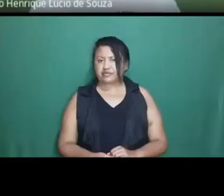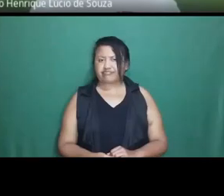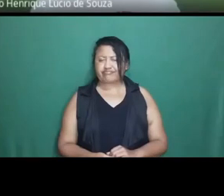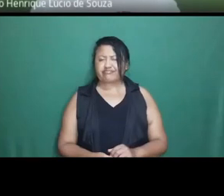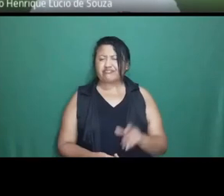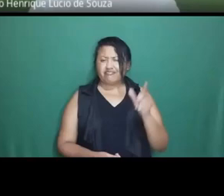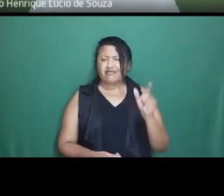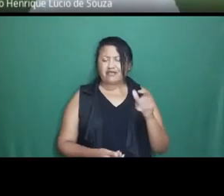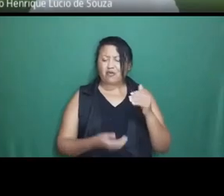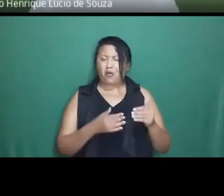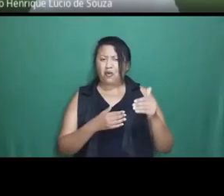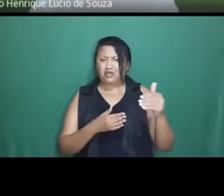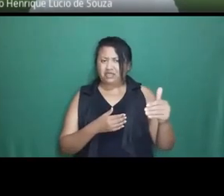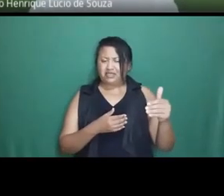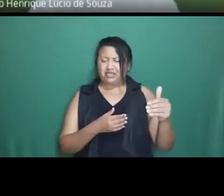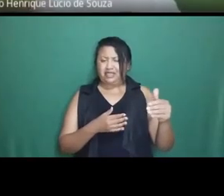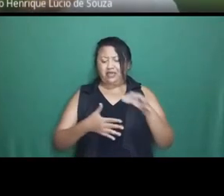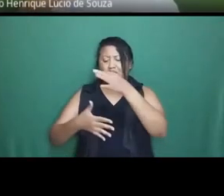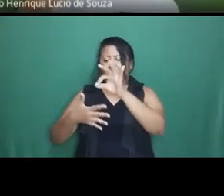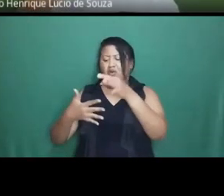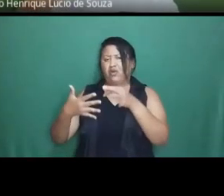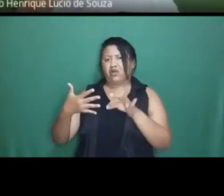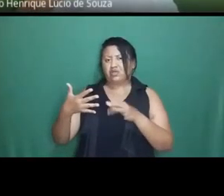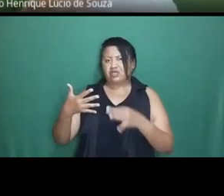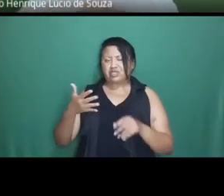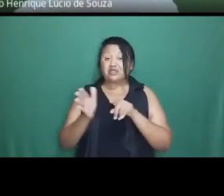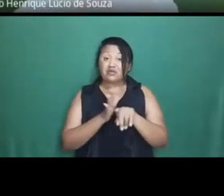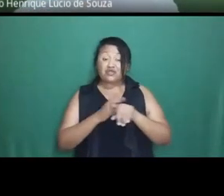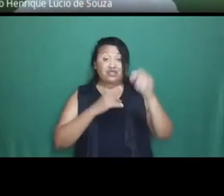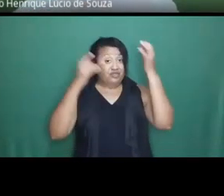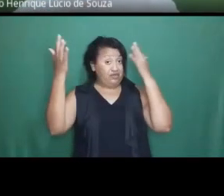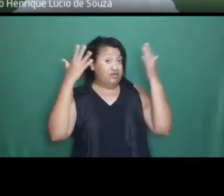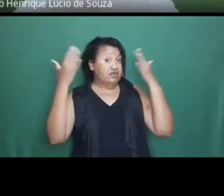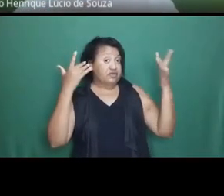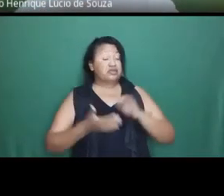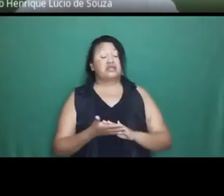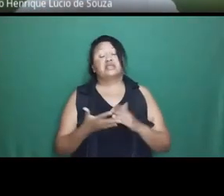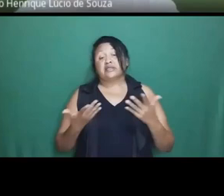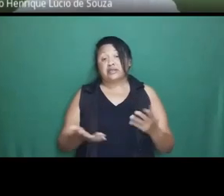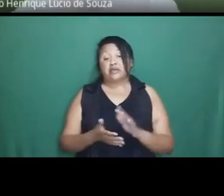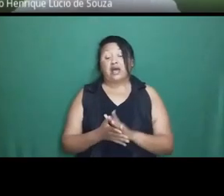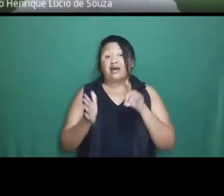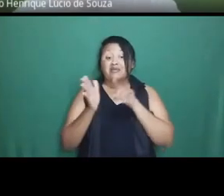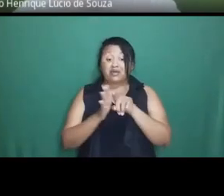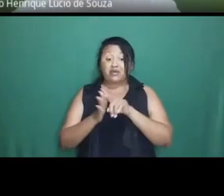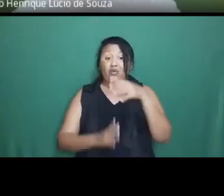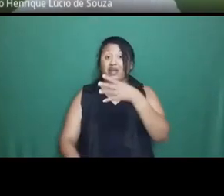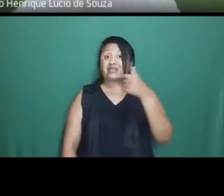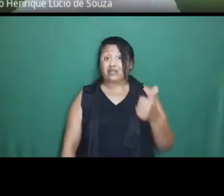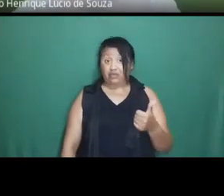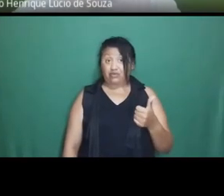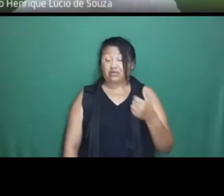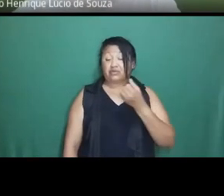pessoal vamos continuar aqui com a correção das questões de filosofia né A questão